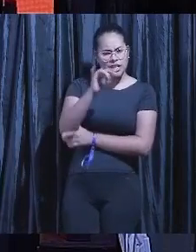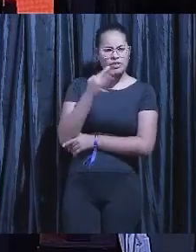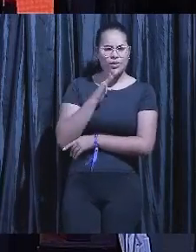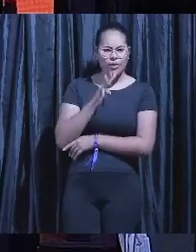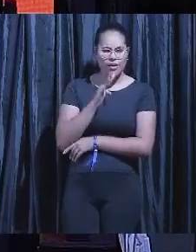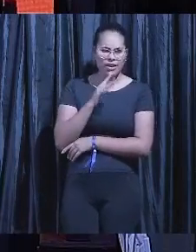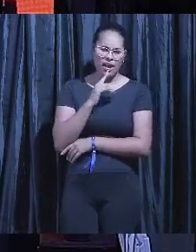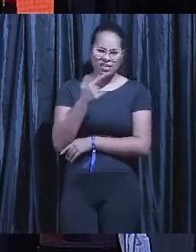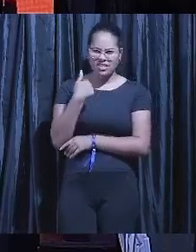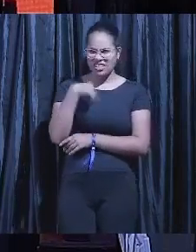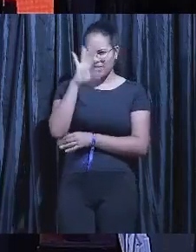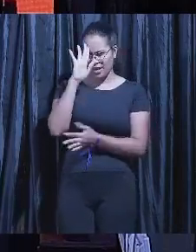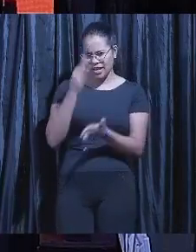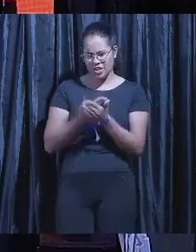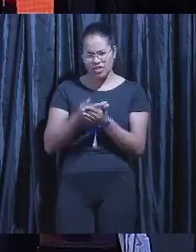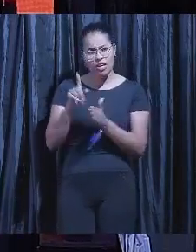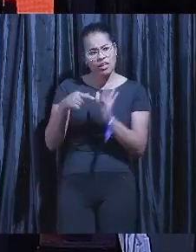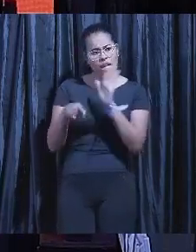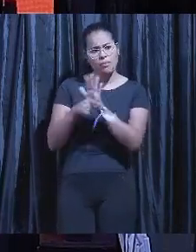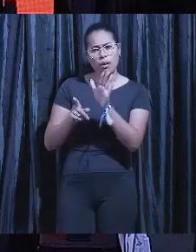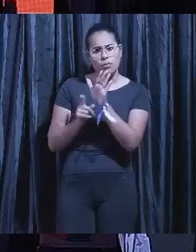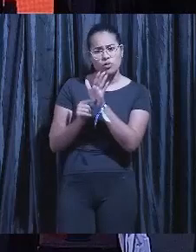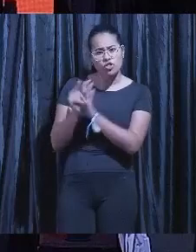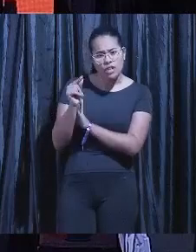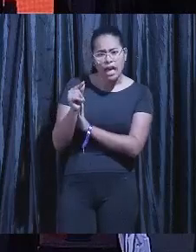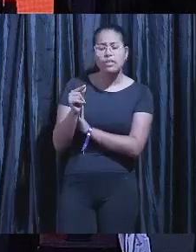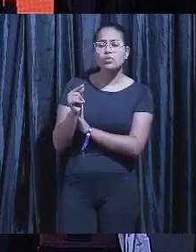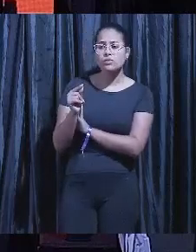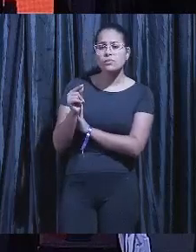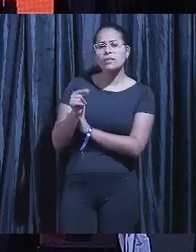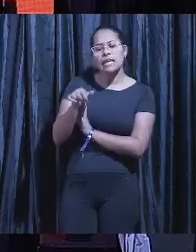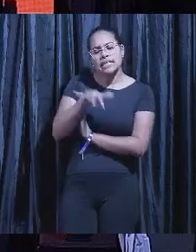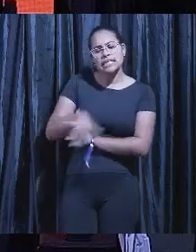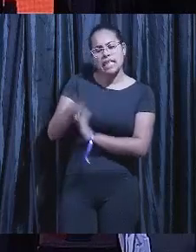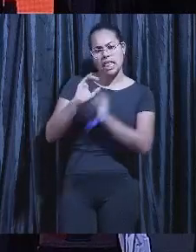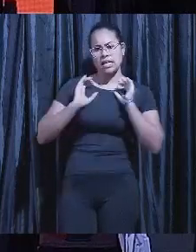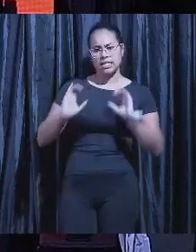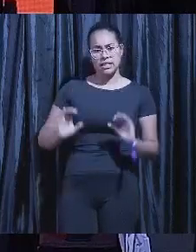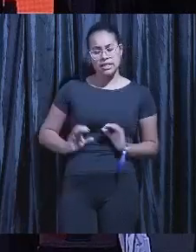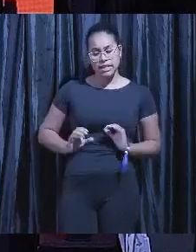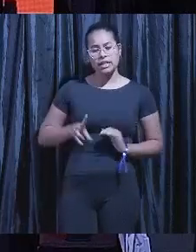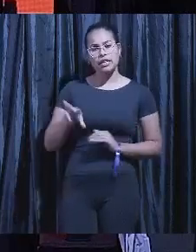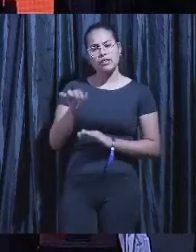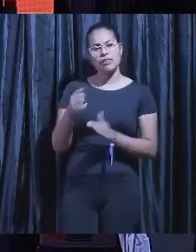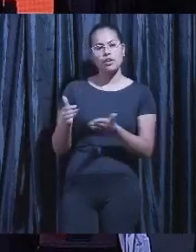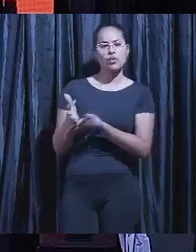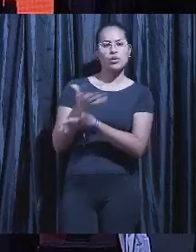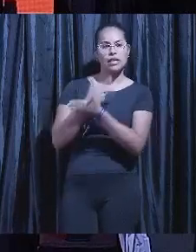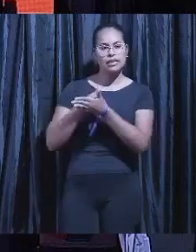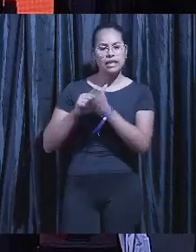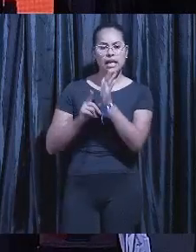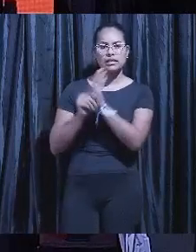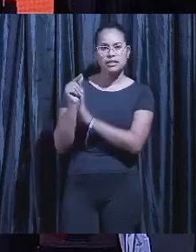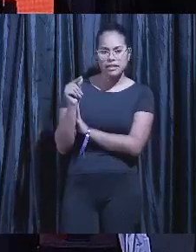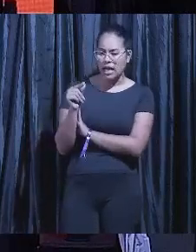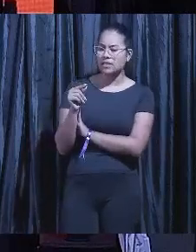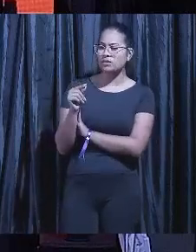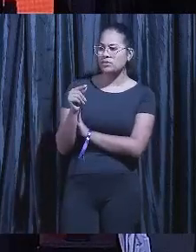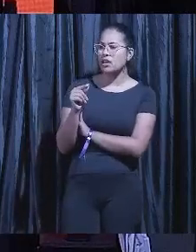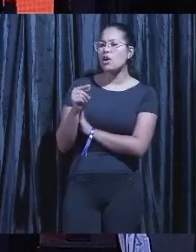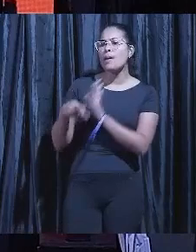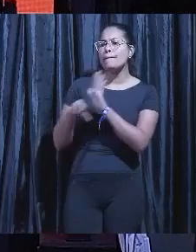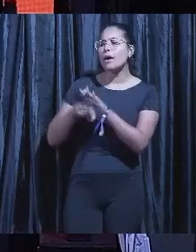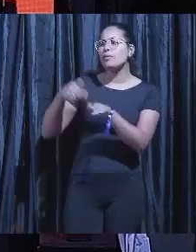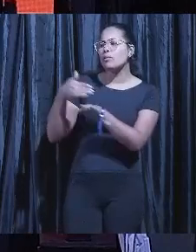da geração de dados numa perspectiva cidadã, e aí eles vão coletar esses dados de forma